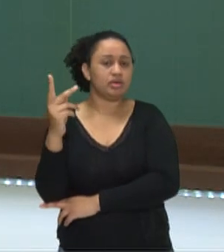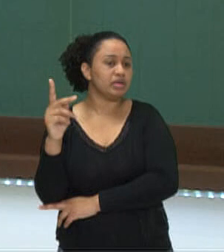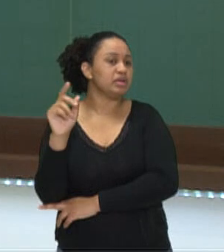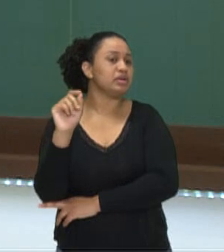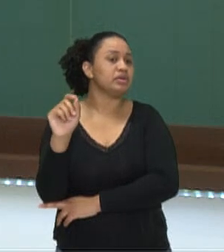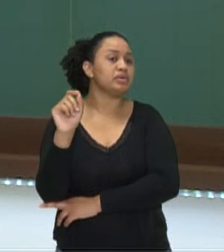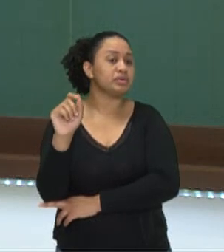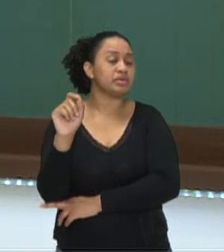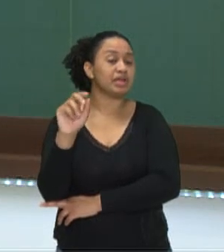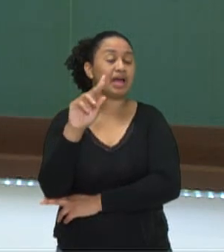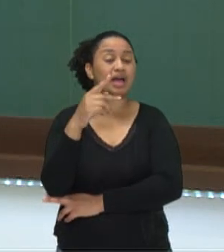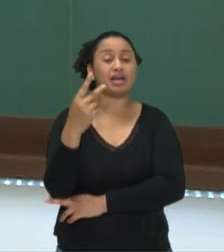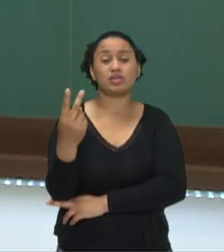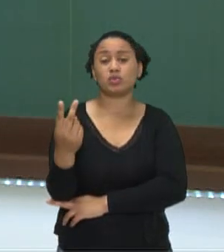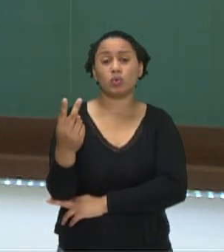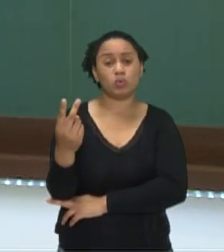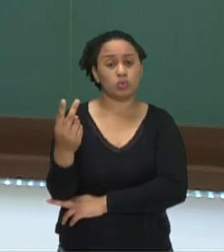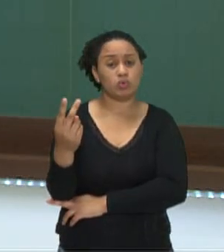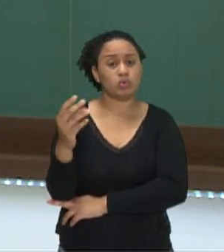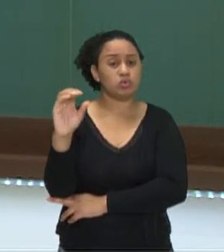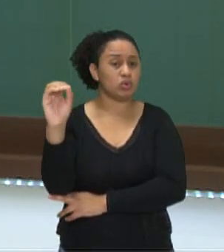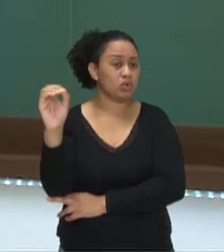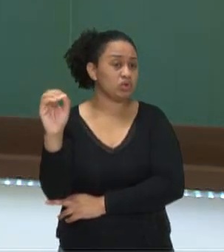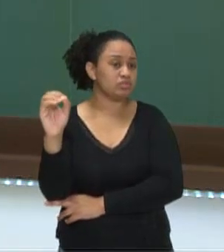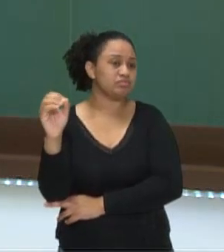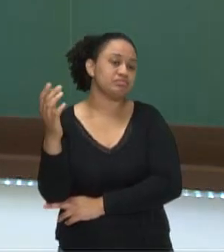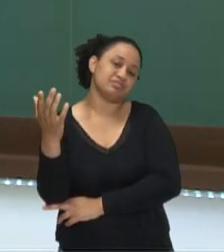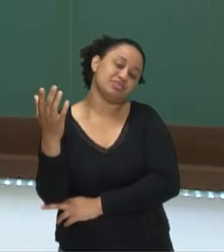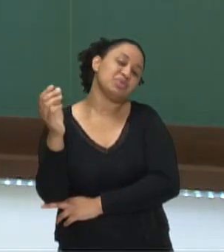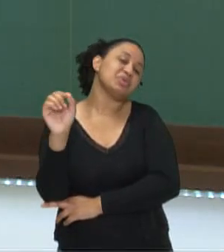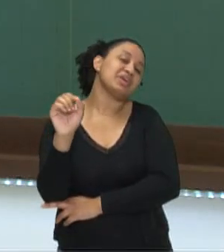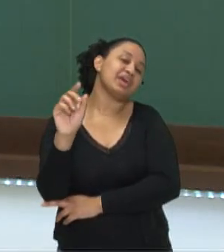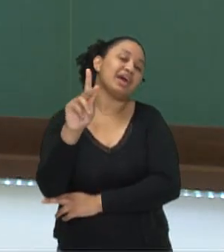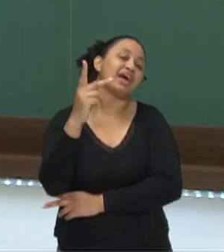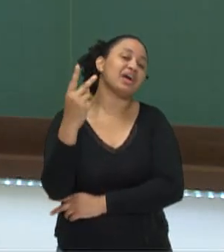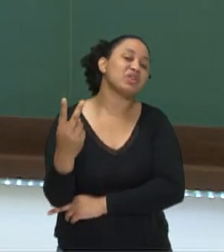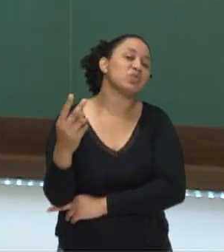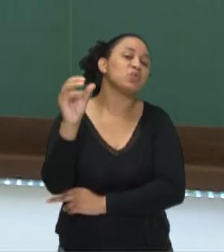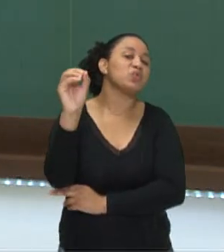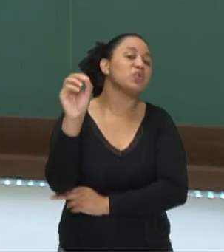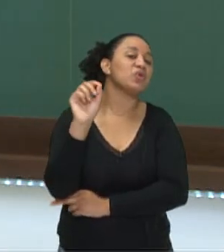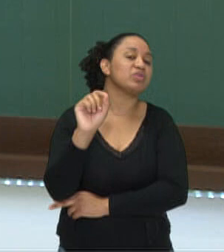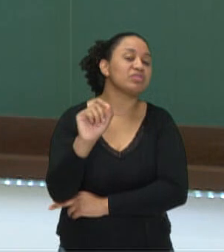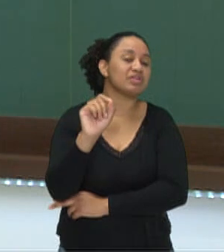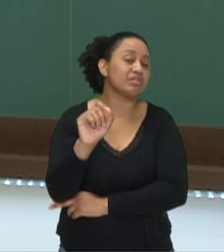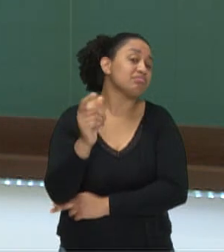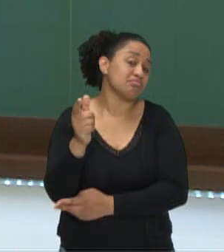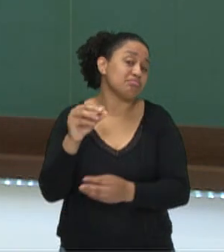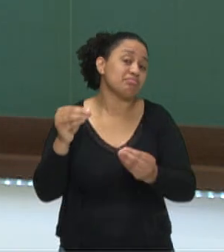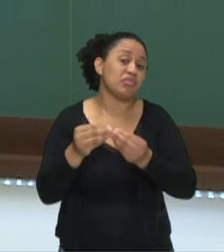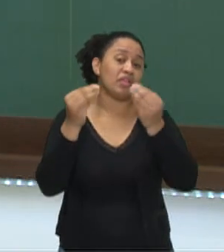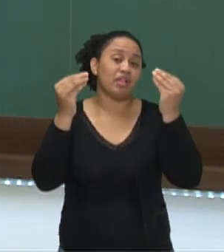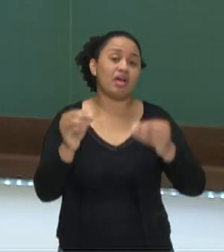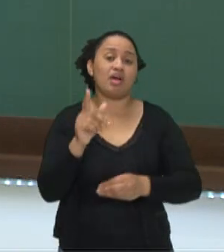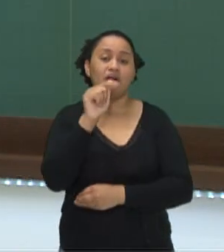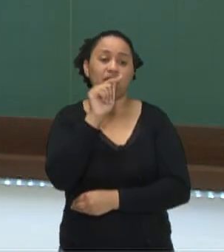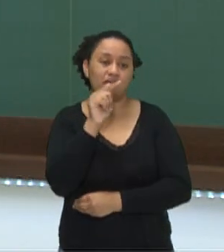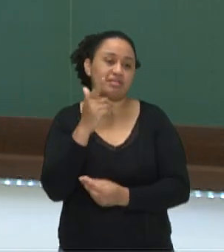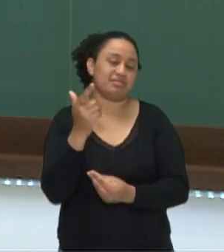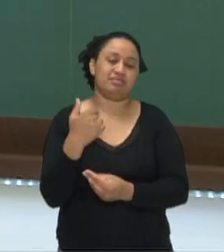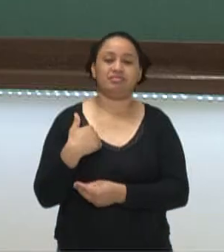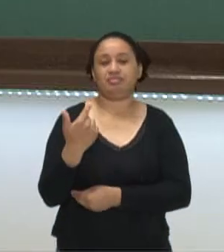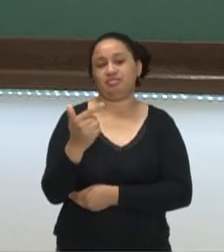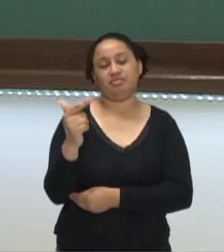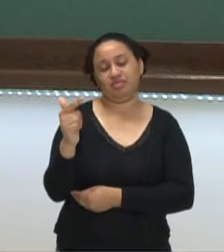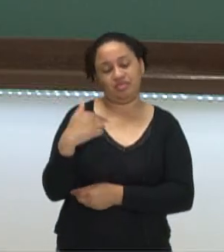HOH, H2, H2O, o que isso te lembra? H2O é a molécula de água, né? E ela não